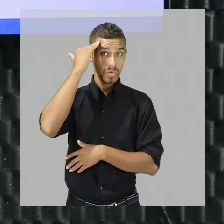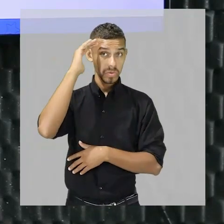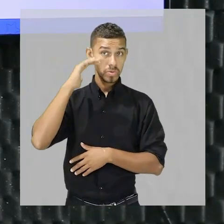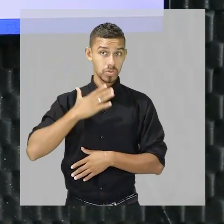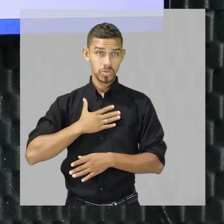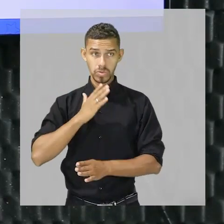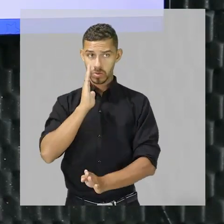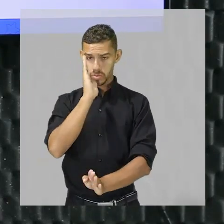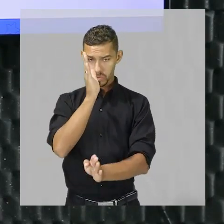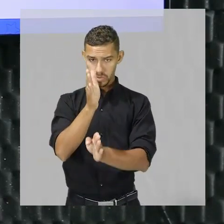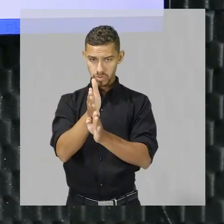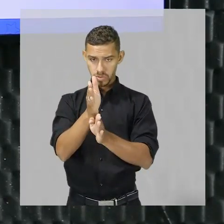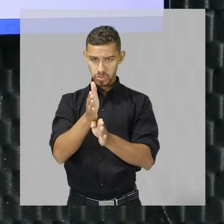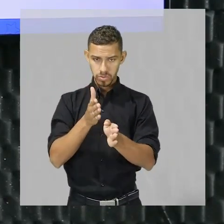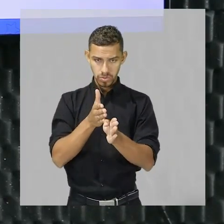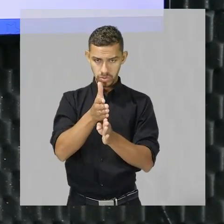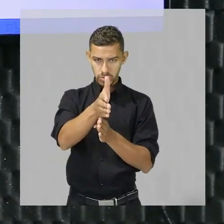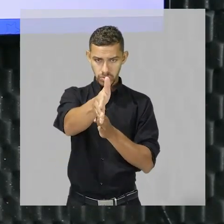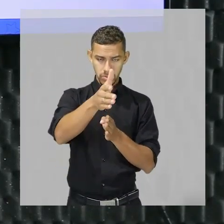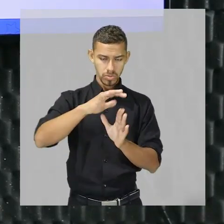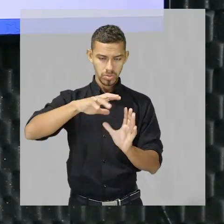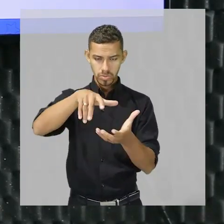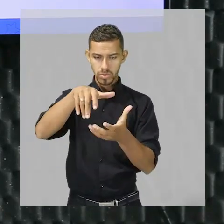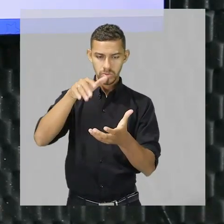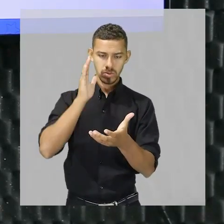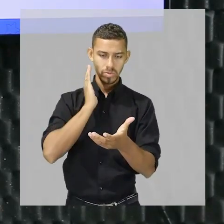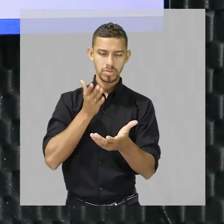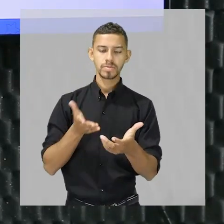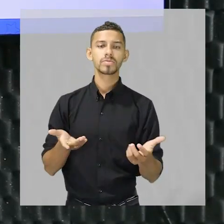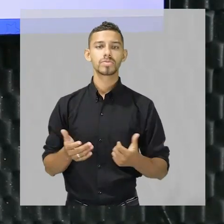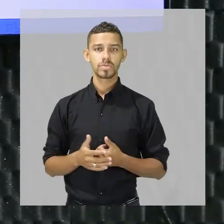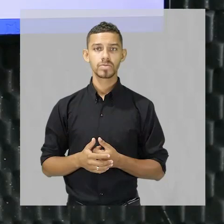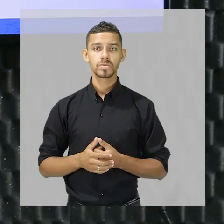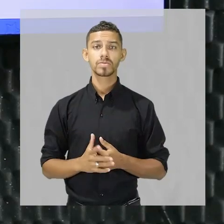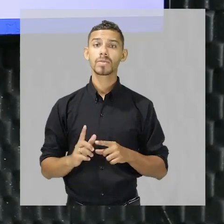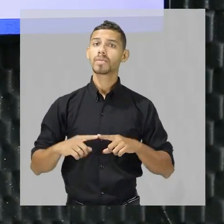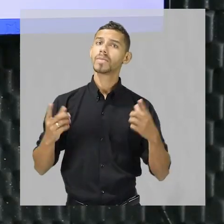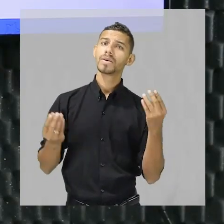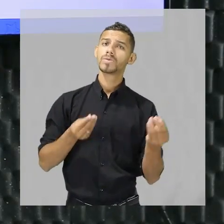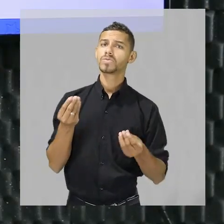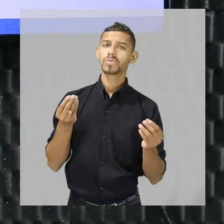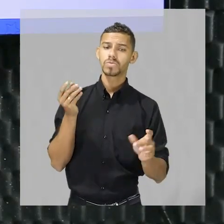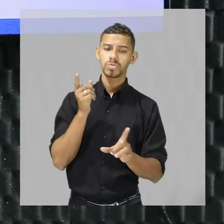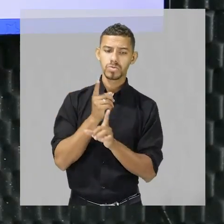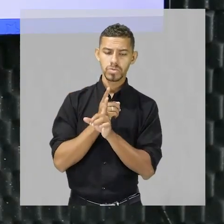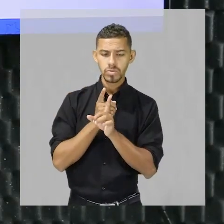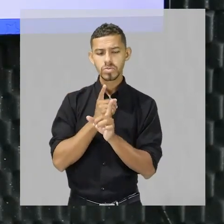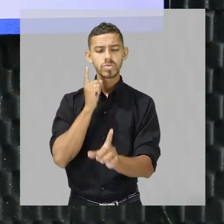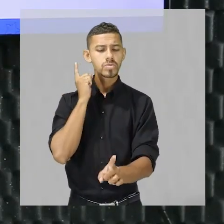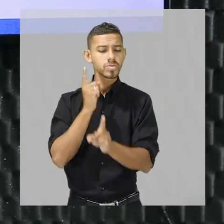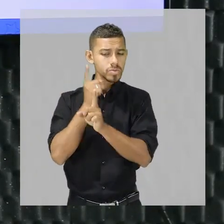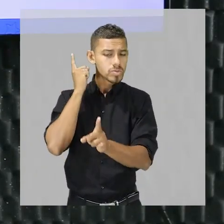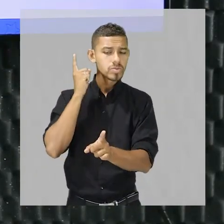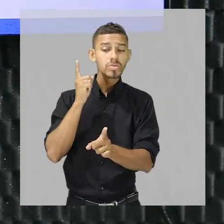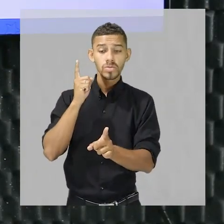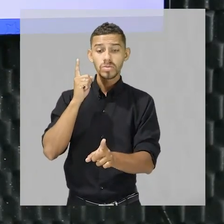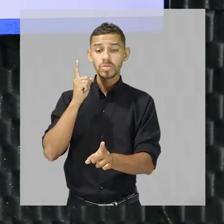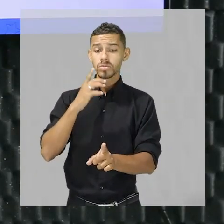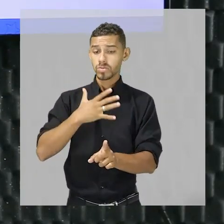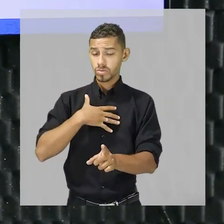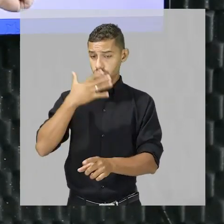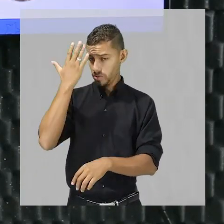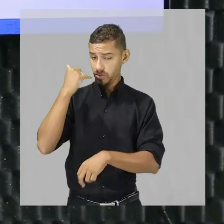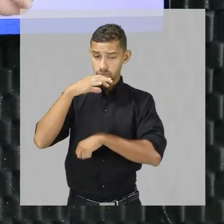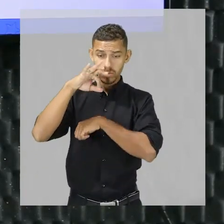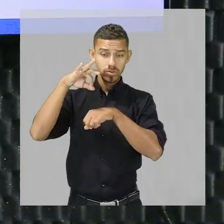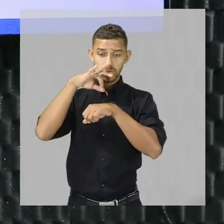está indo para o interior do nosso planeta, para o centro da Terra, e como uma forma de buscar se localizar, ela utiliza como